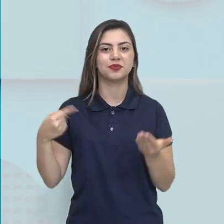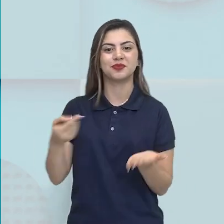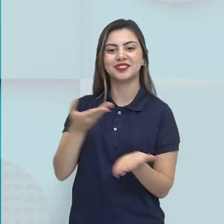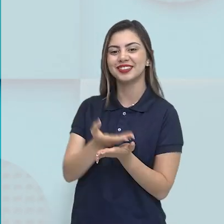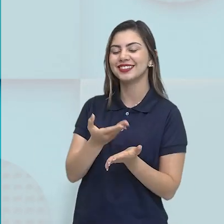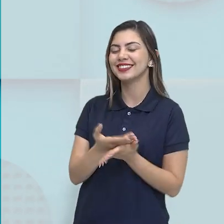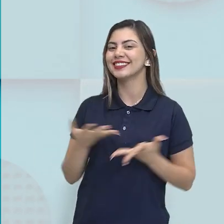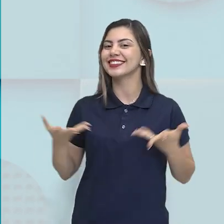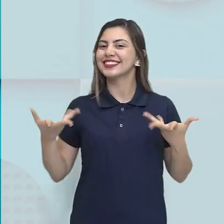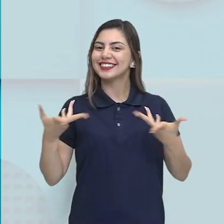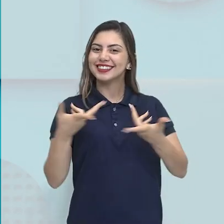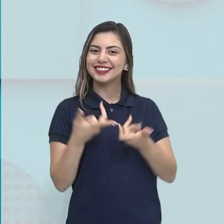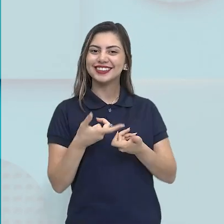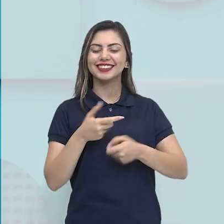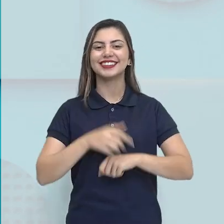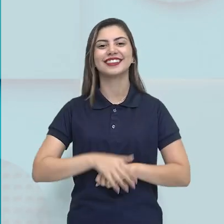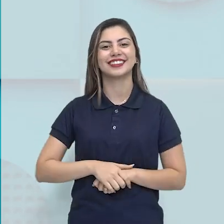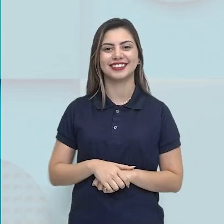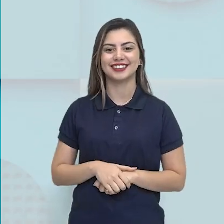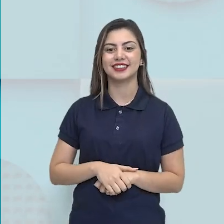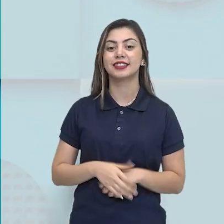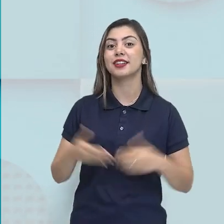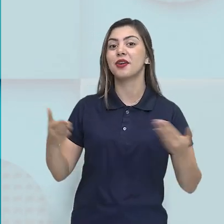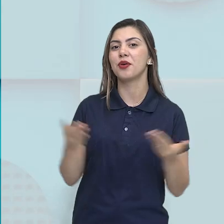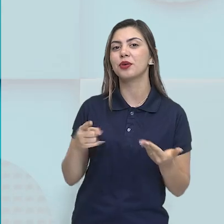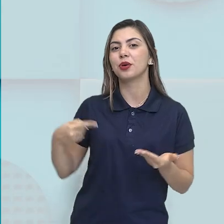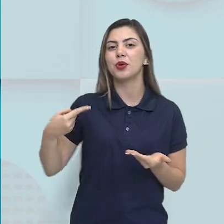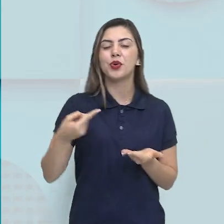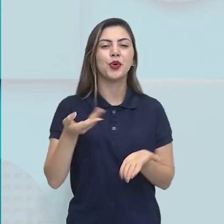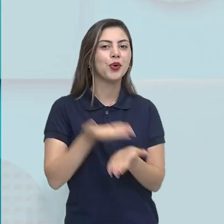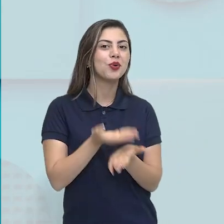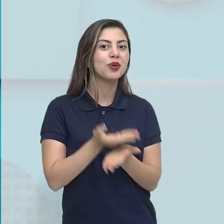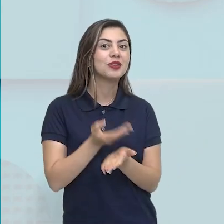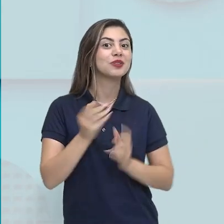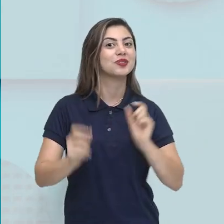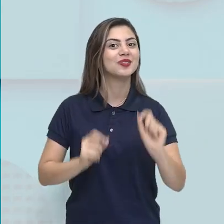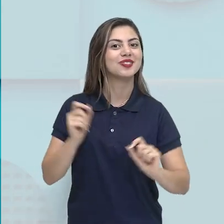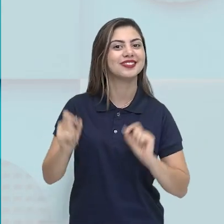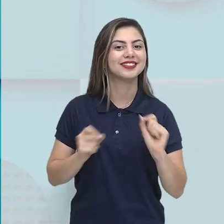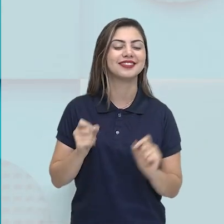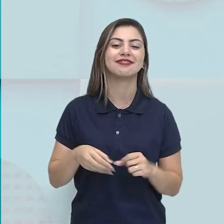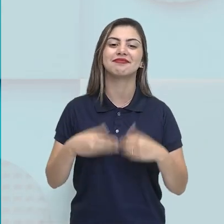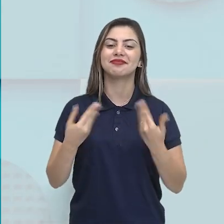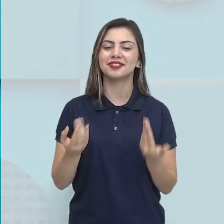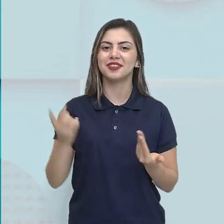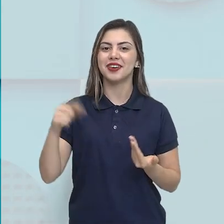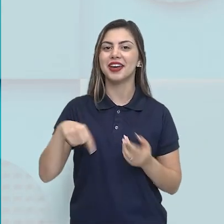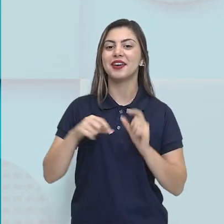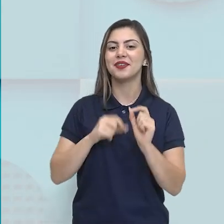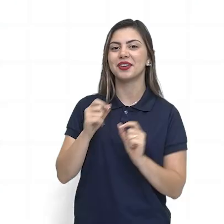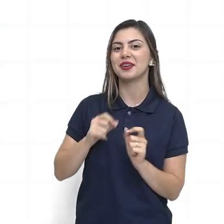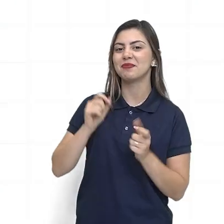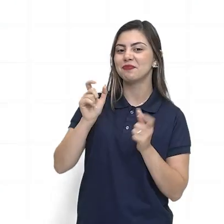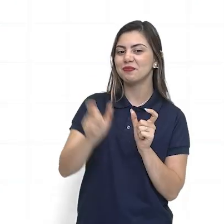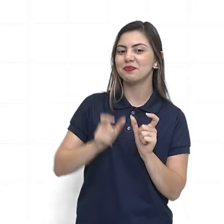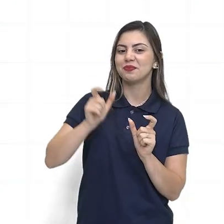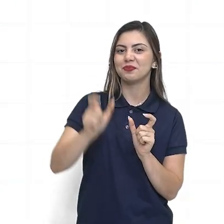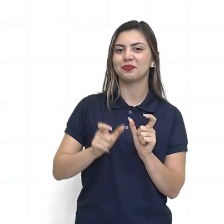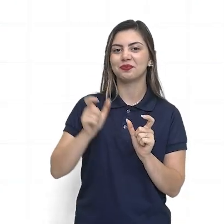aula fantástica. Vamos mergulhar no universo da